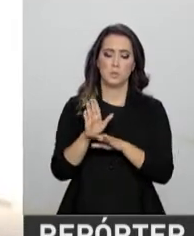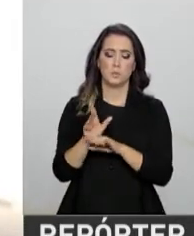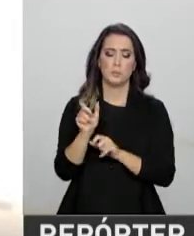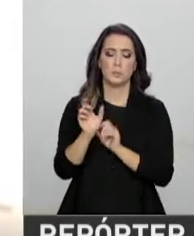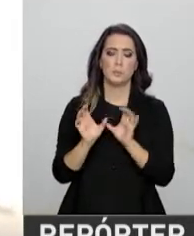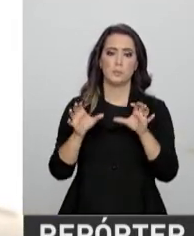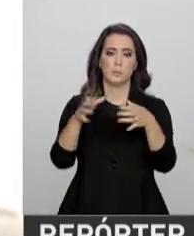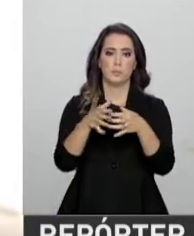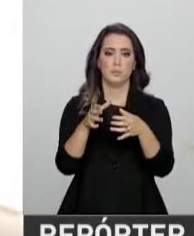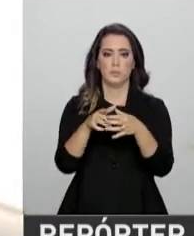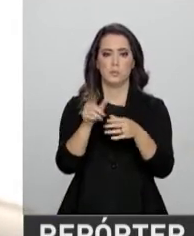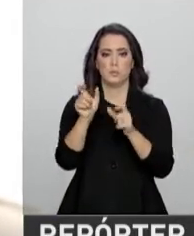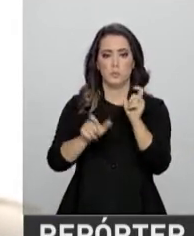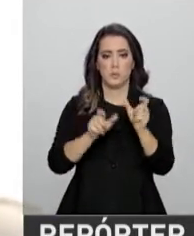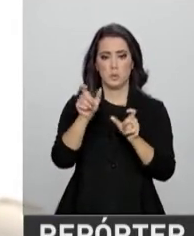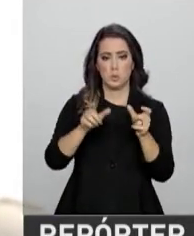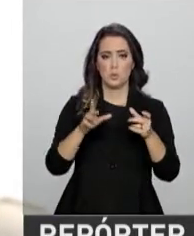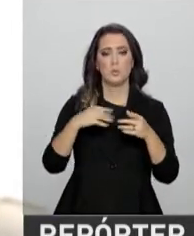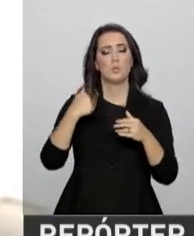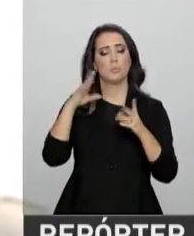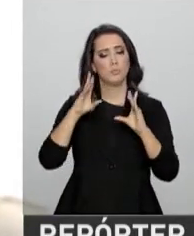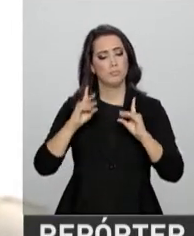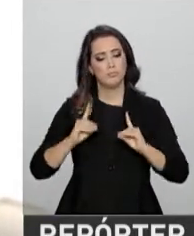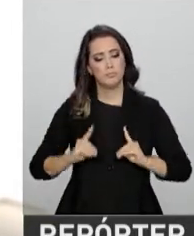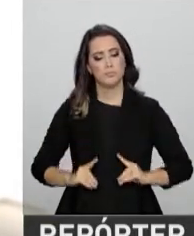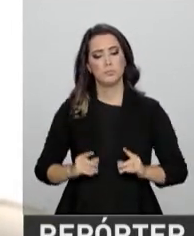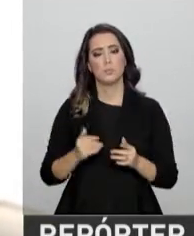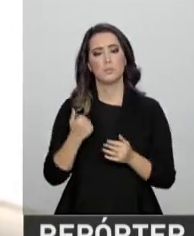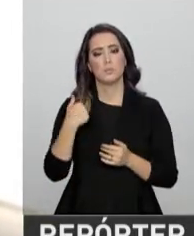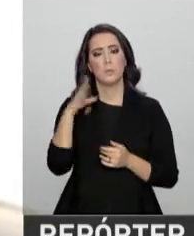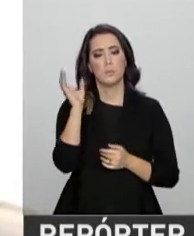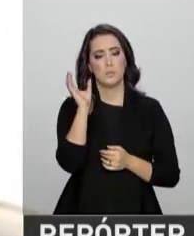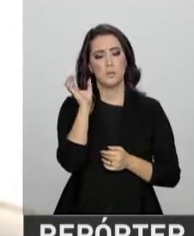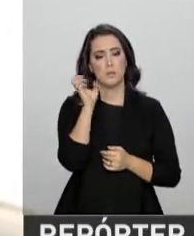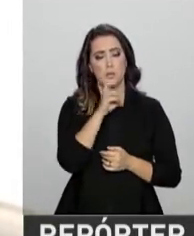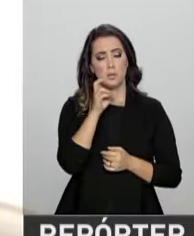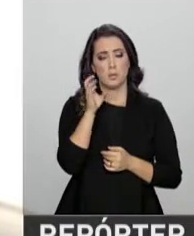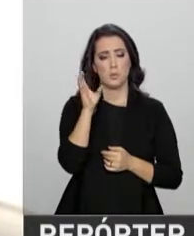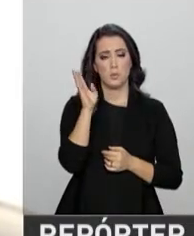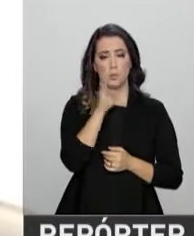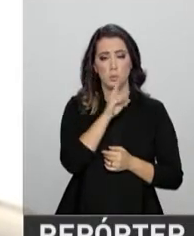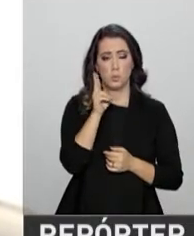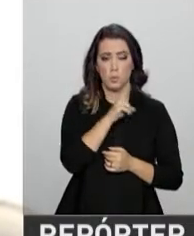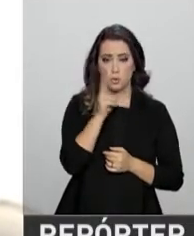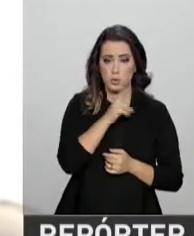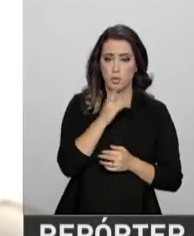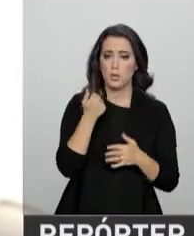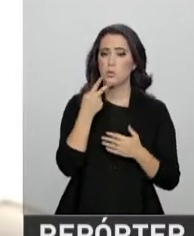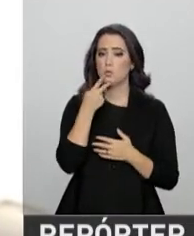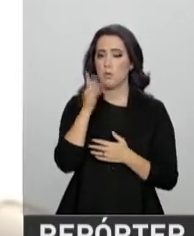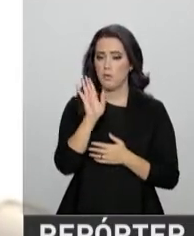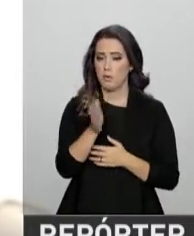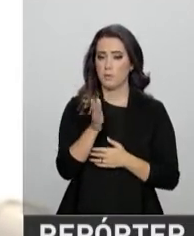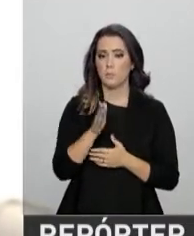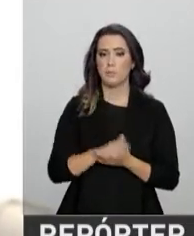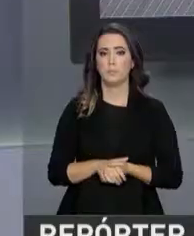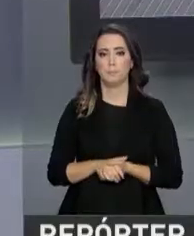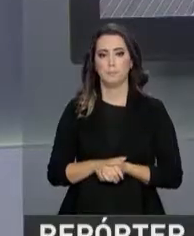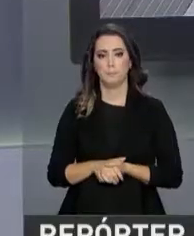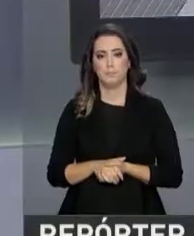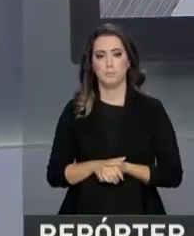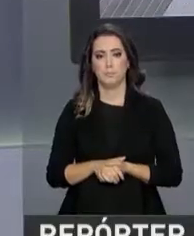naturalmente aqueles que têm necessidades mais urgentes como é o caso que eu acabei de mencionar